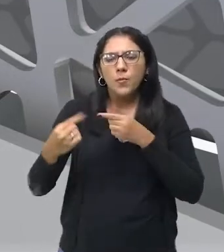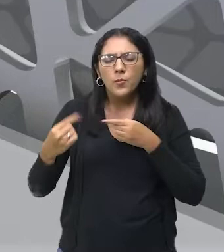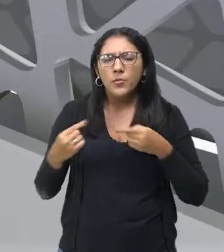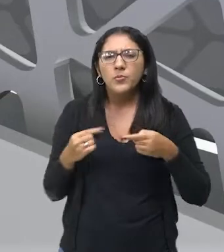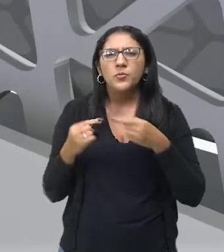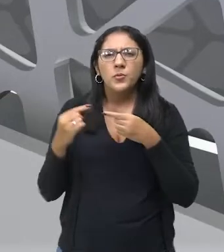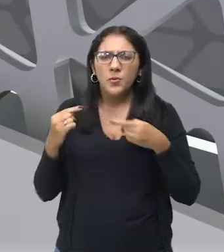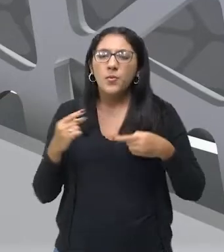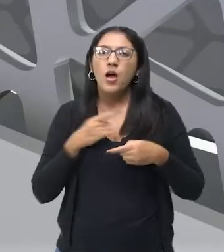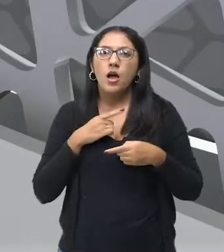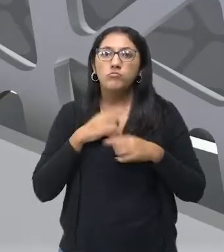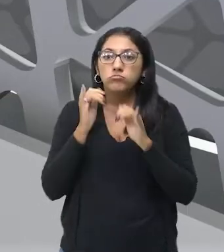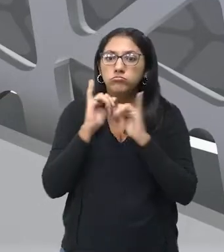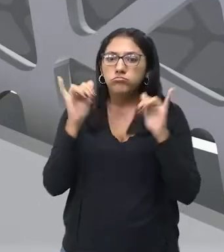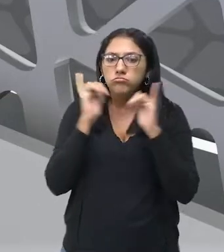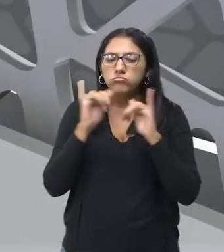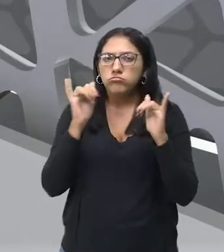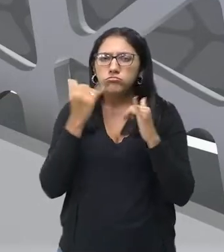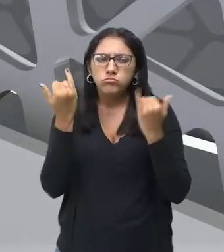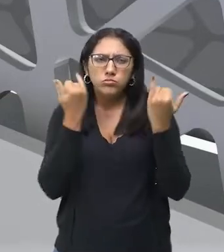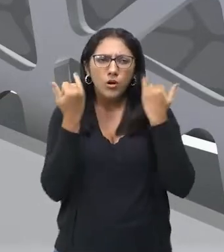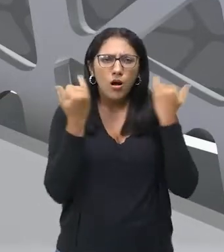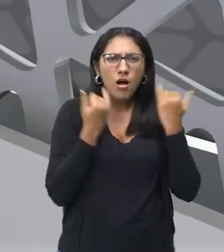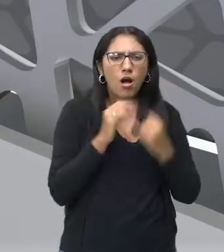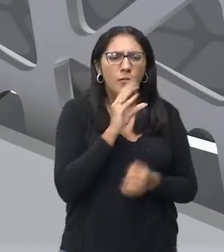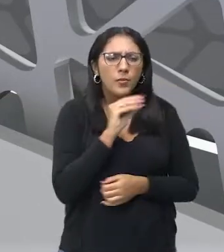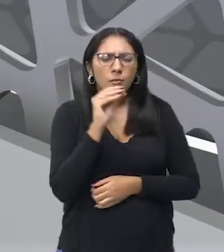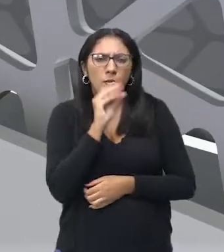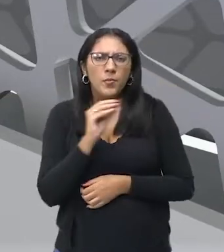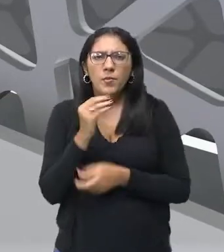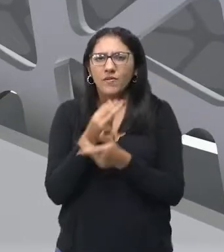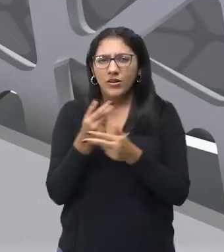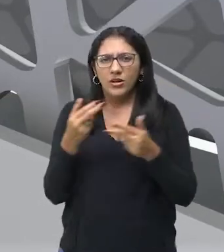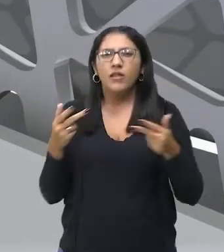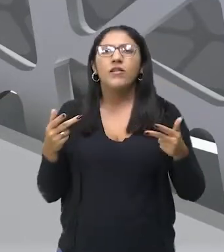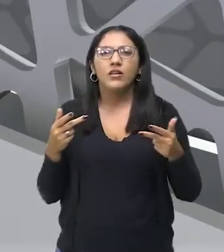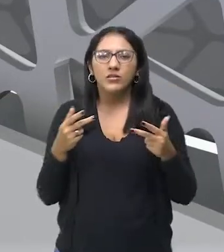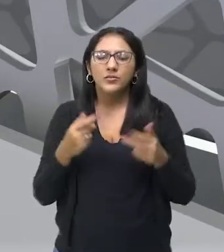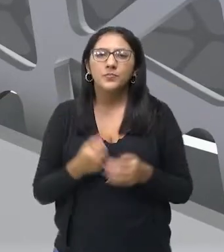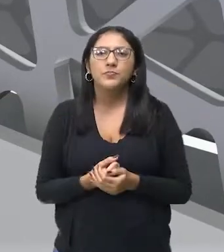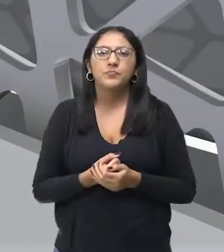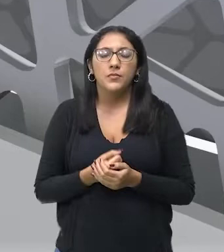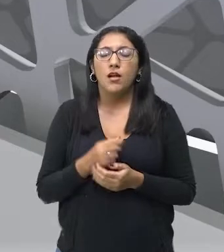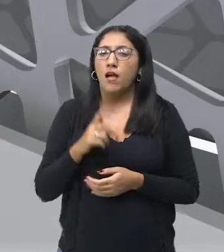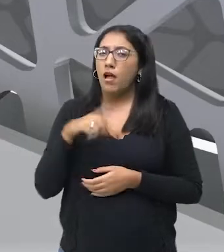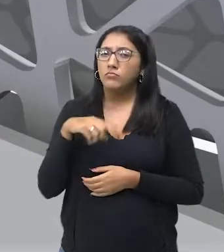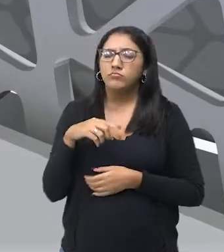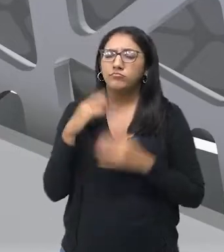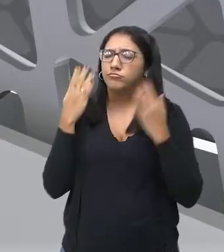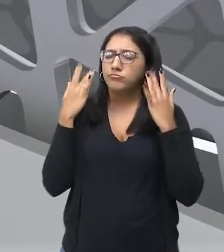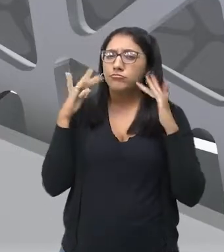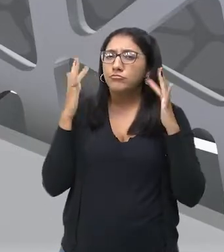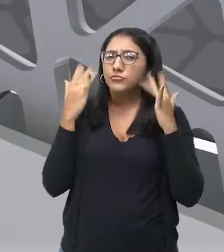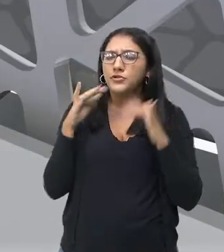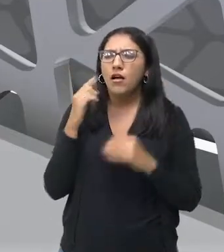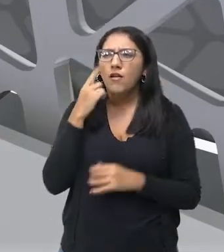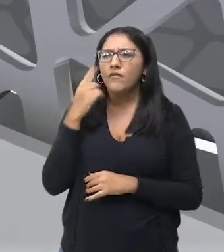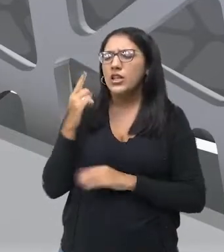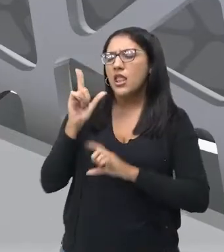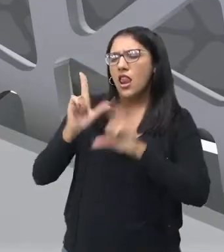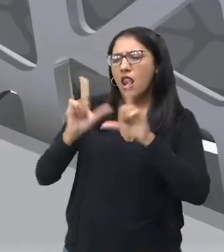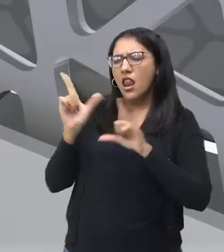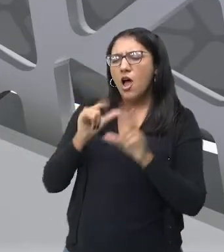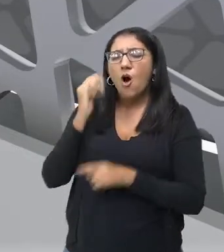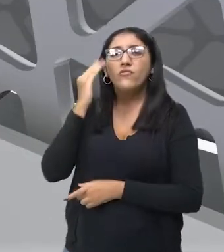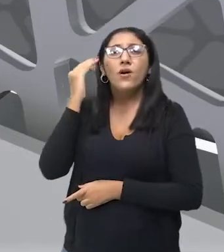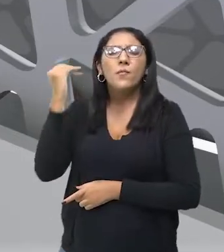fato vai repercutindo, vai sendo comentado. É muito comum no mundo dos famosos assistir a esse